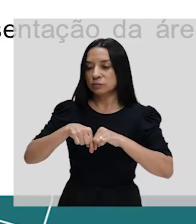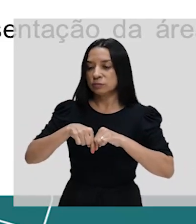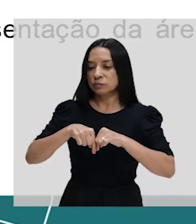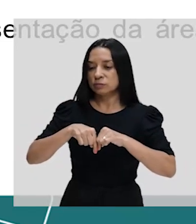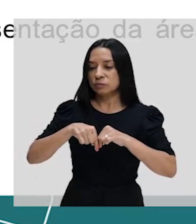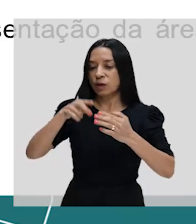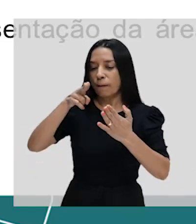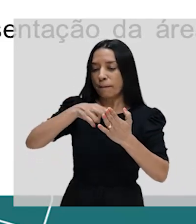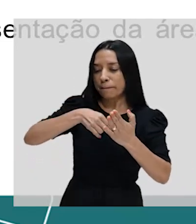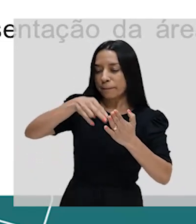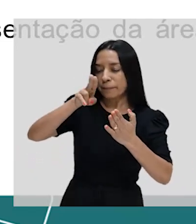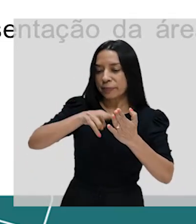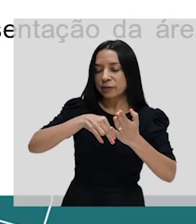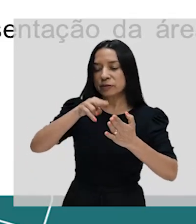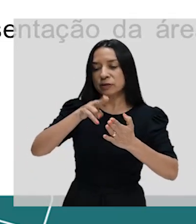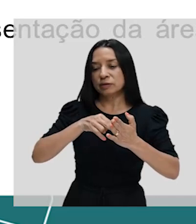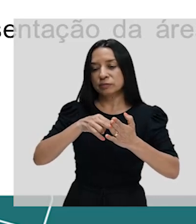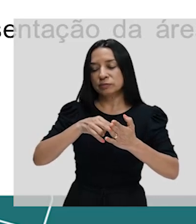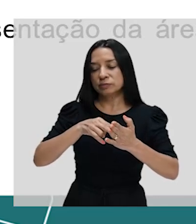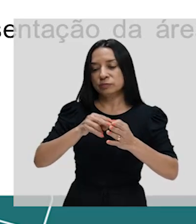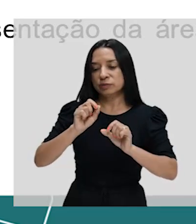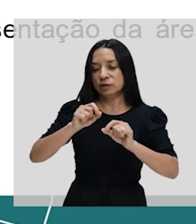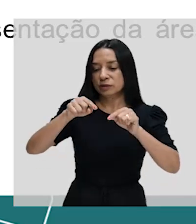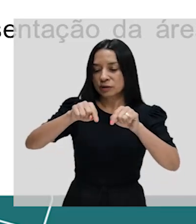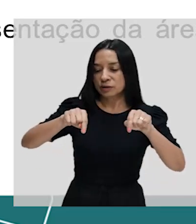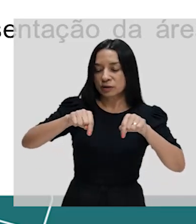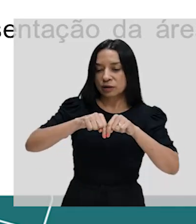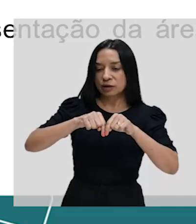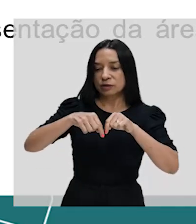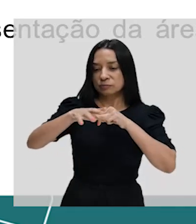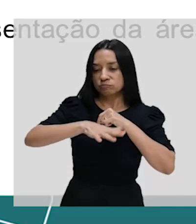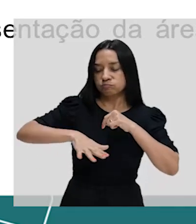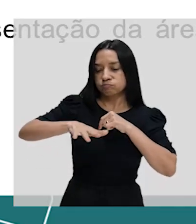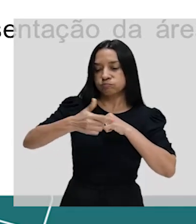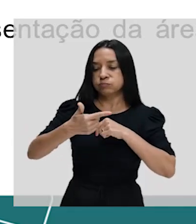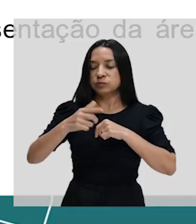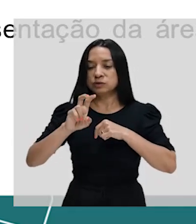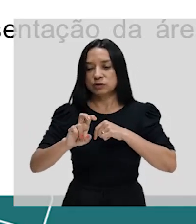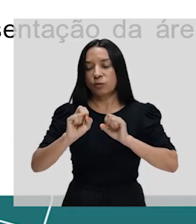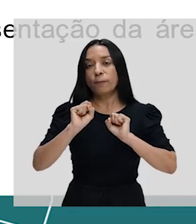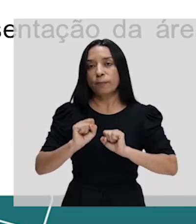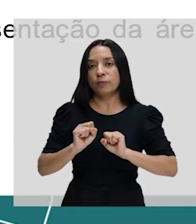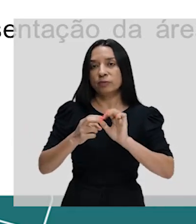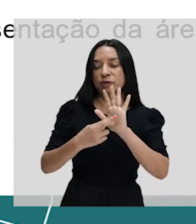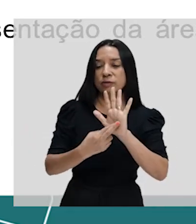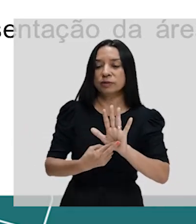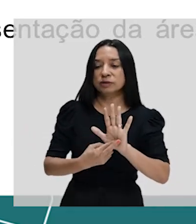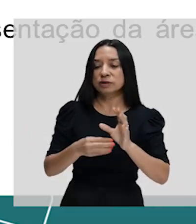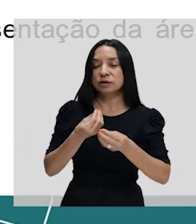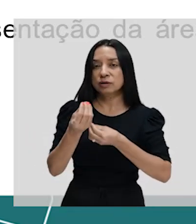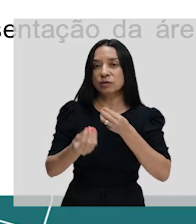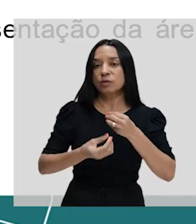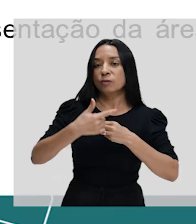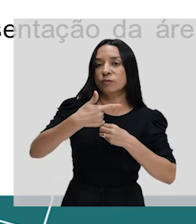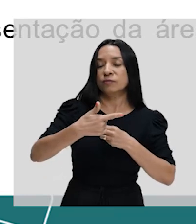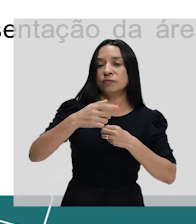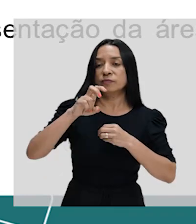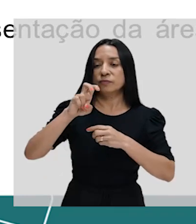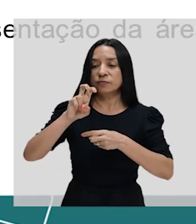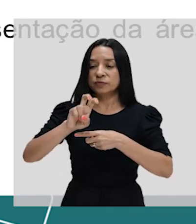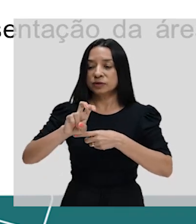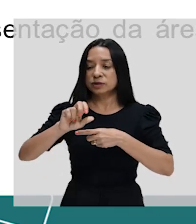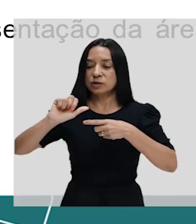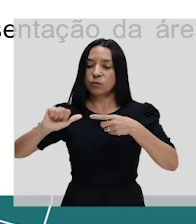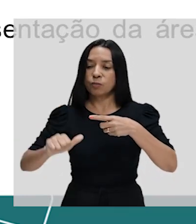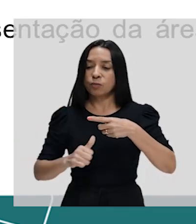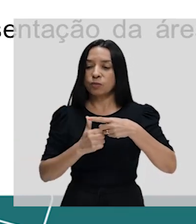totalmente pintado, então, ele é de área 25 e eu posso representar ele como 25 por 1, certo? Que dá o